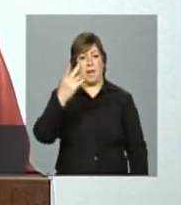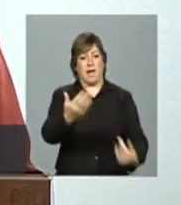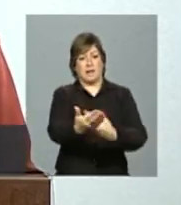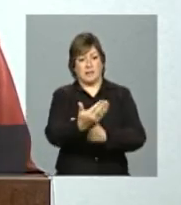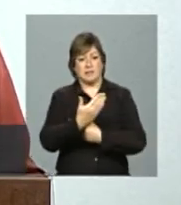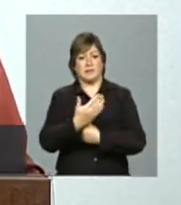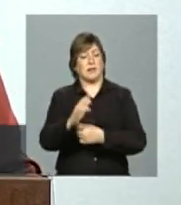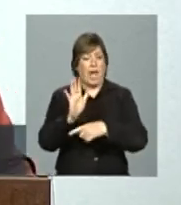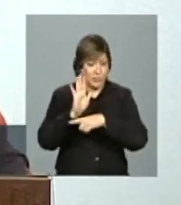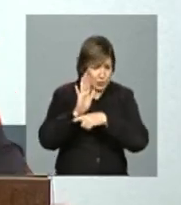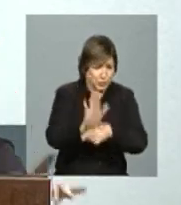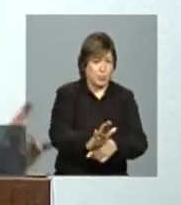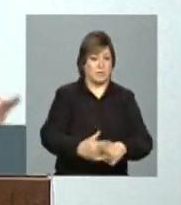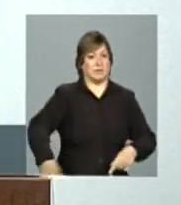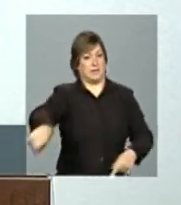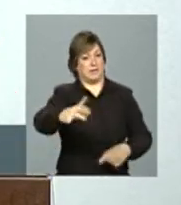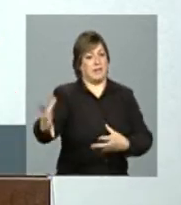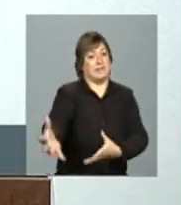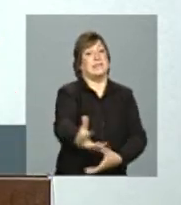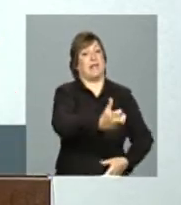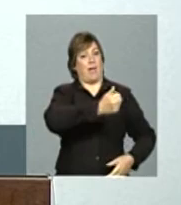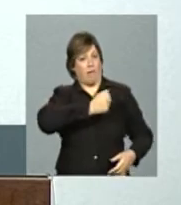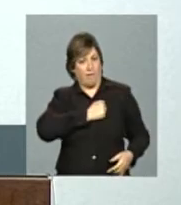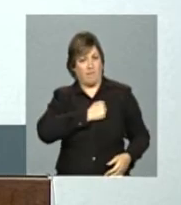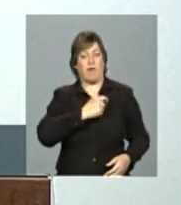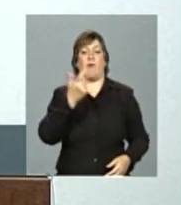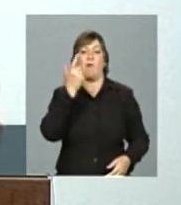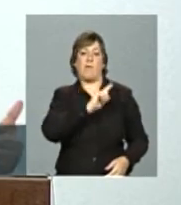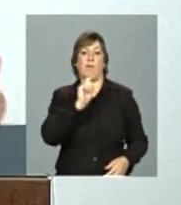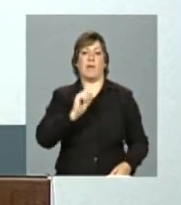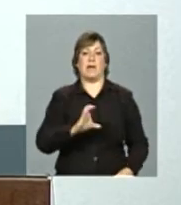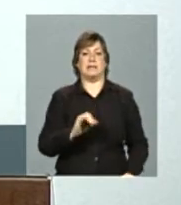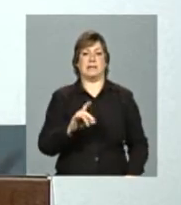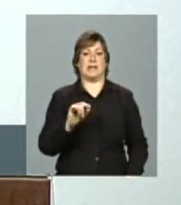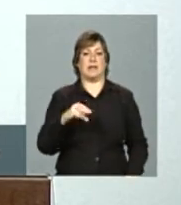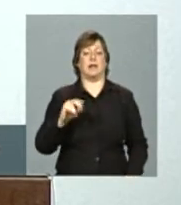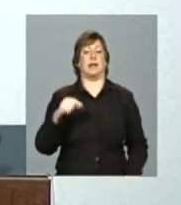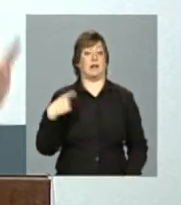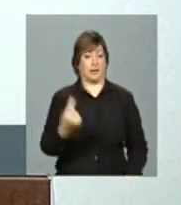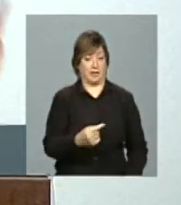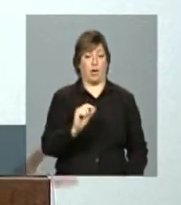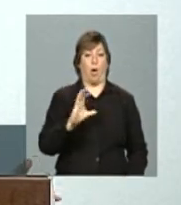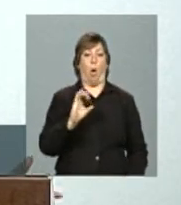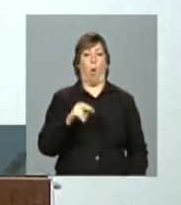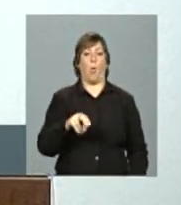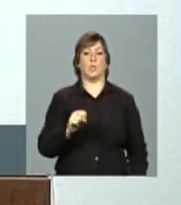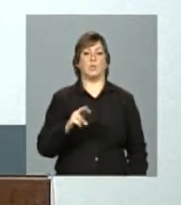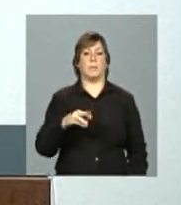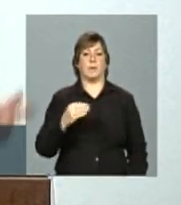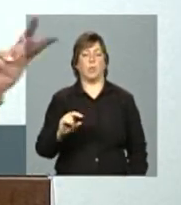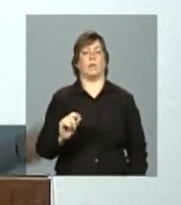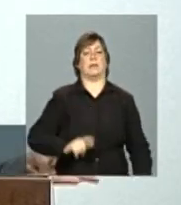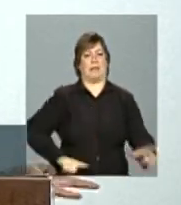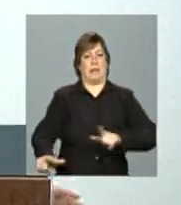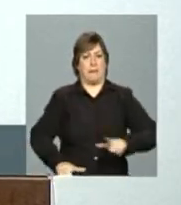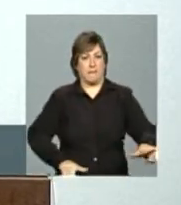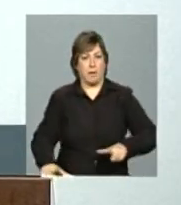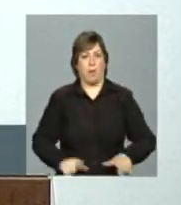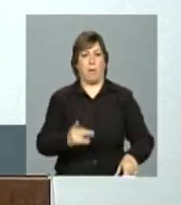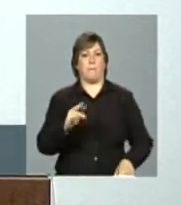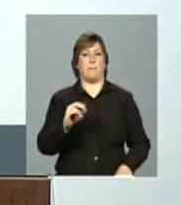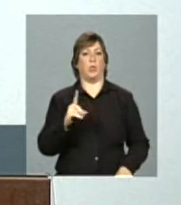para a condição de consumidor trabalhador produtor cidadão